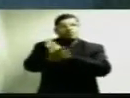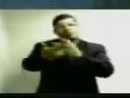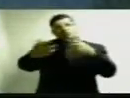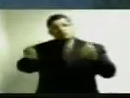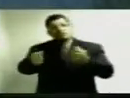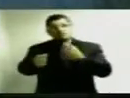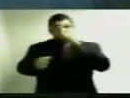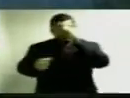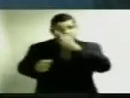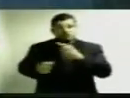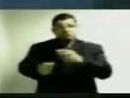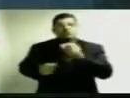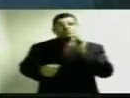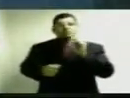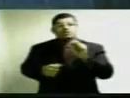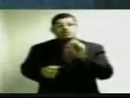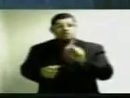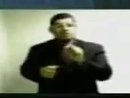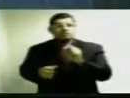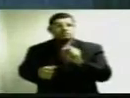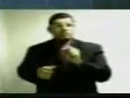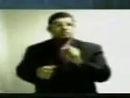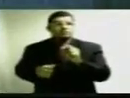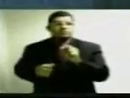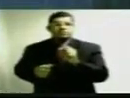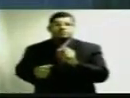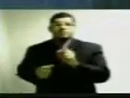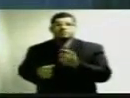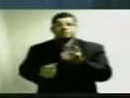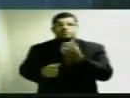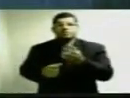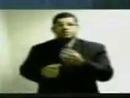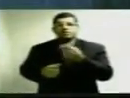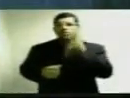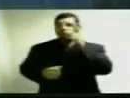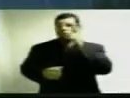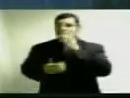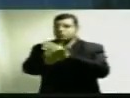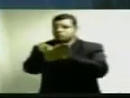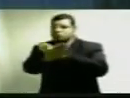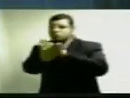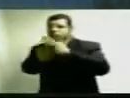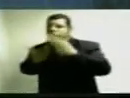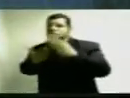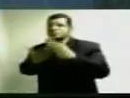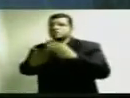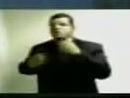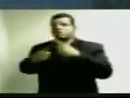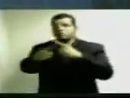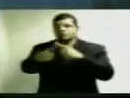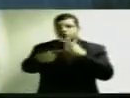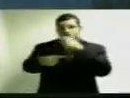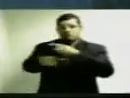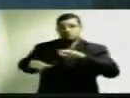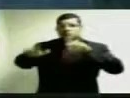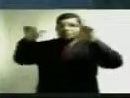algumas das demandas justas que surgem por